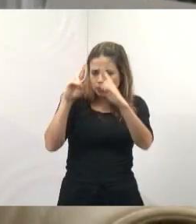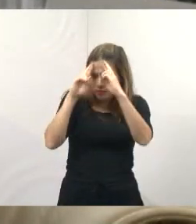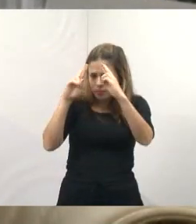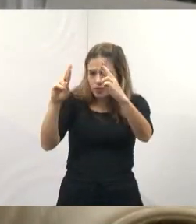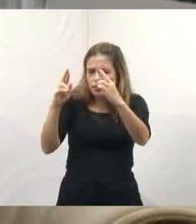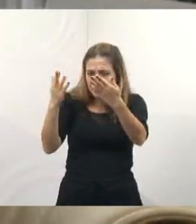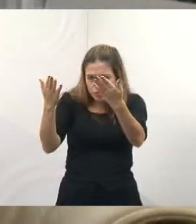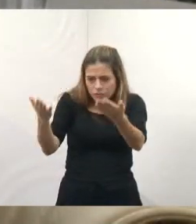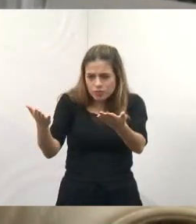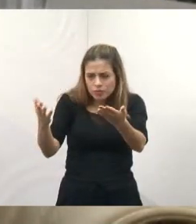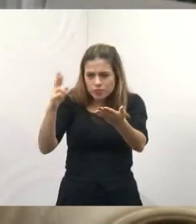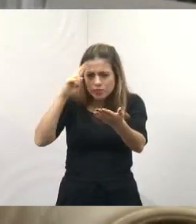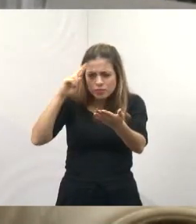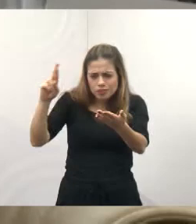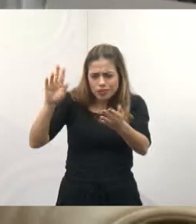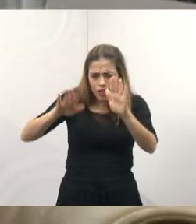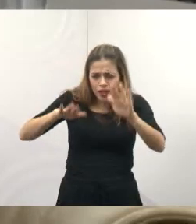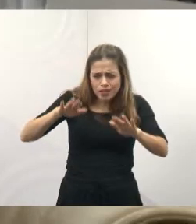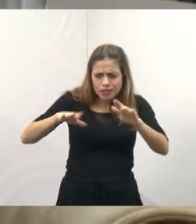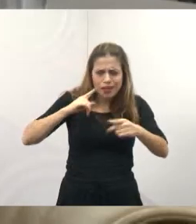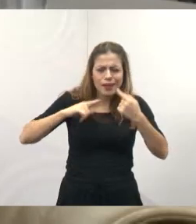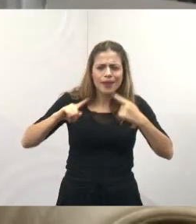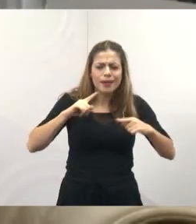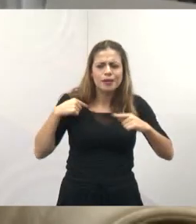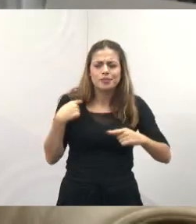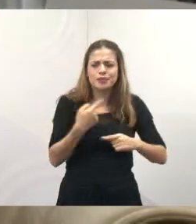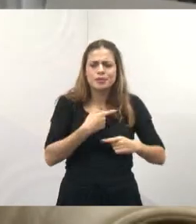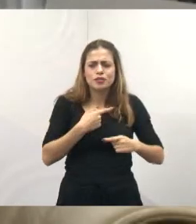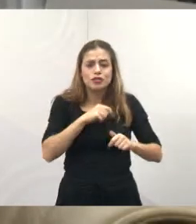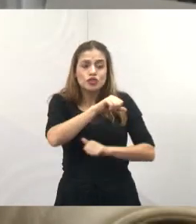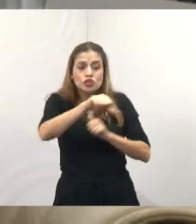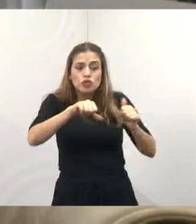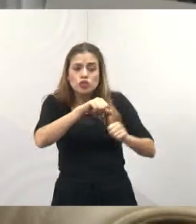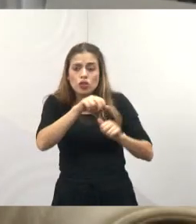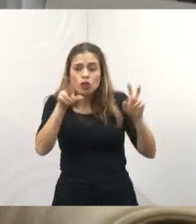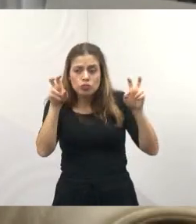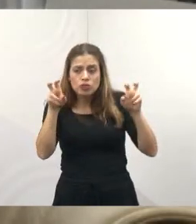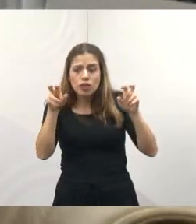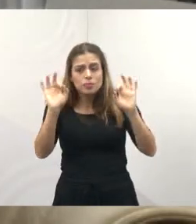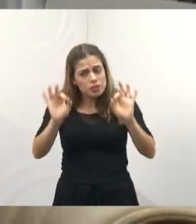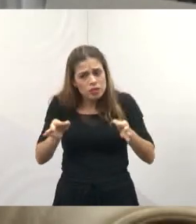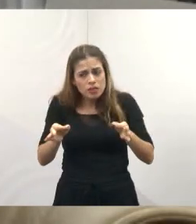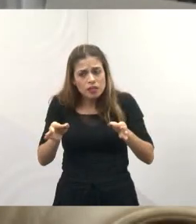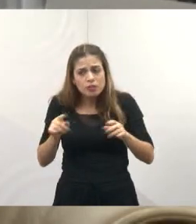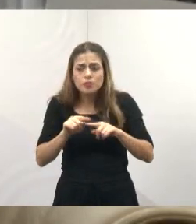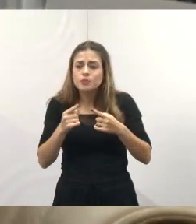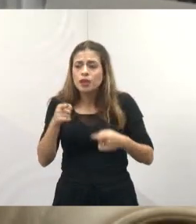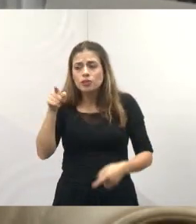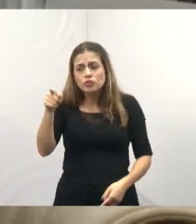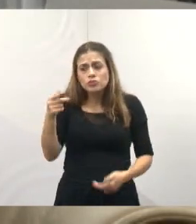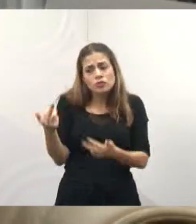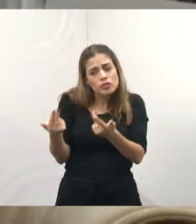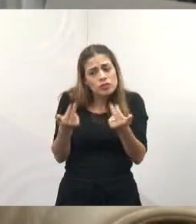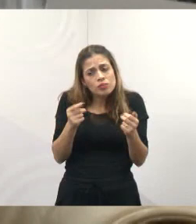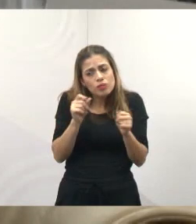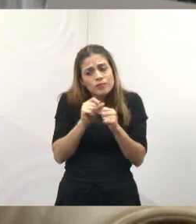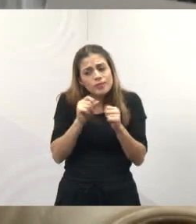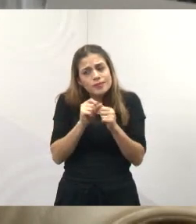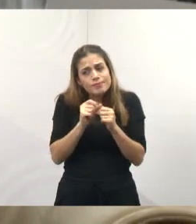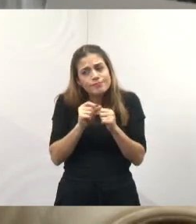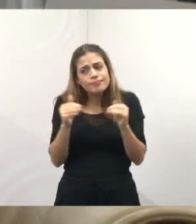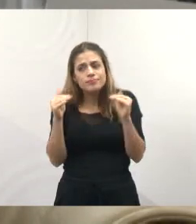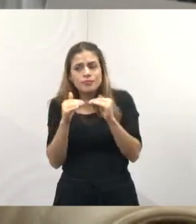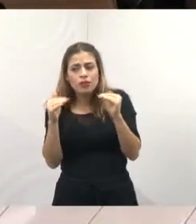Senhoria, mas o senhor às vezes reclama que a gente desvirtua um pouco e com razão. Mas o senhor está fazendo a mesma coisa. Não, eu concordo